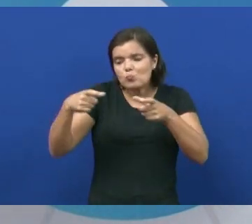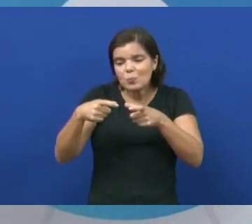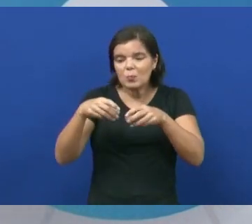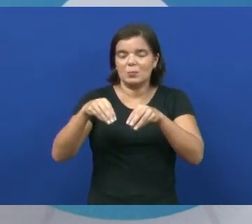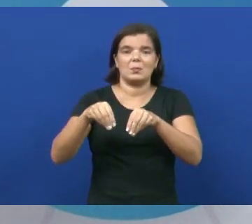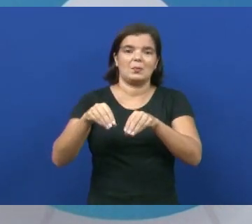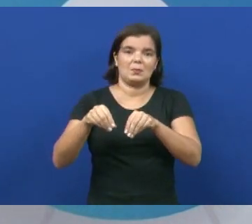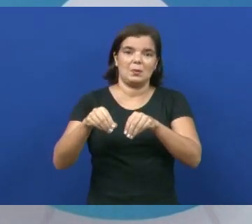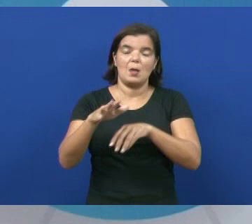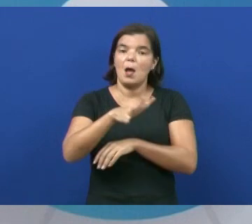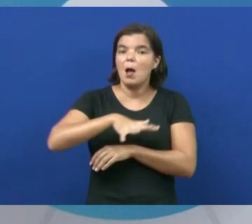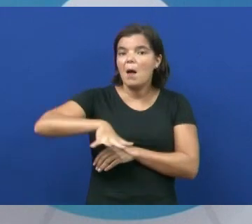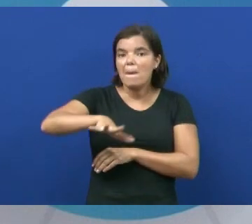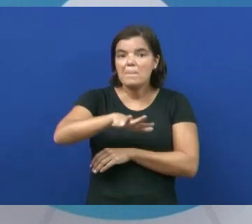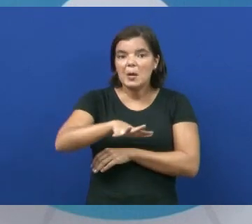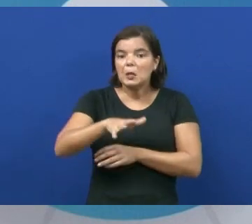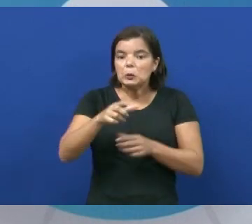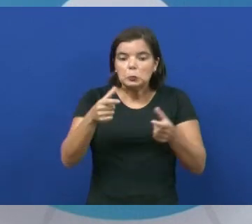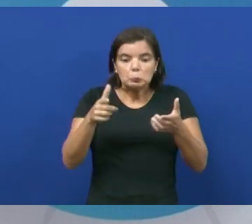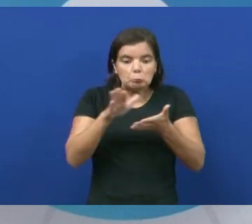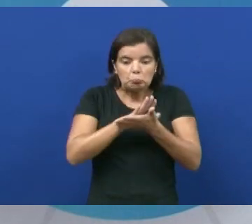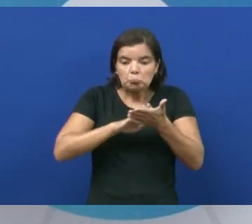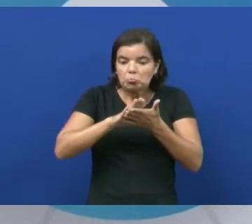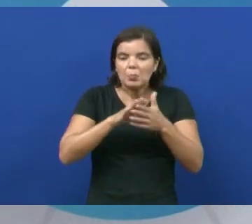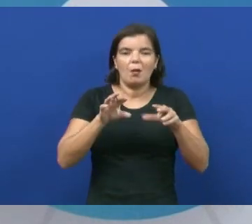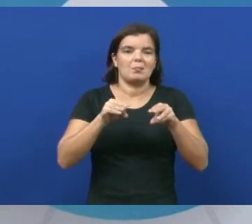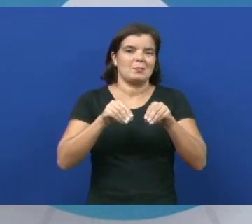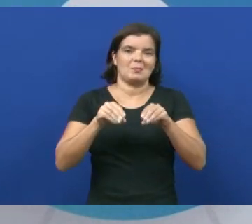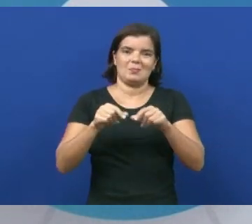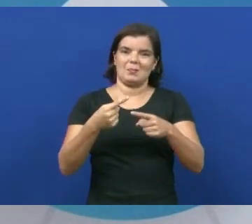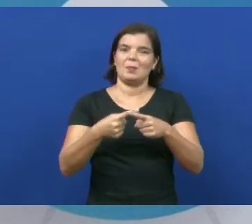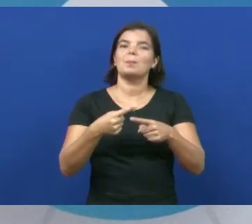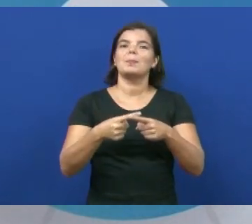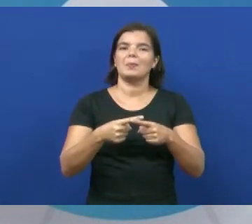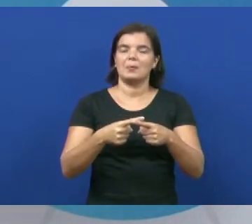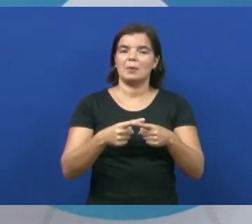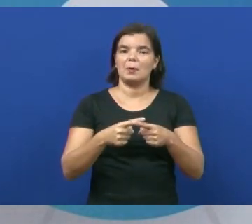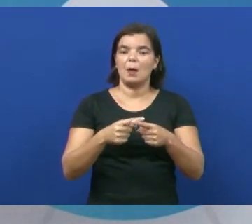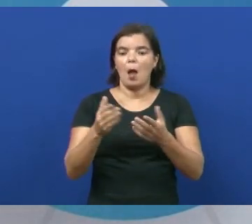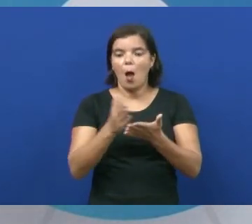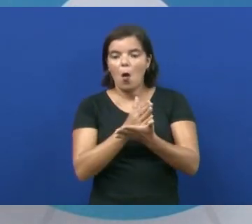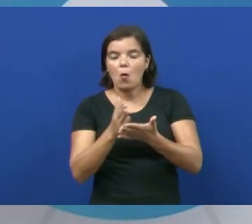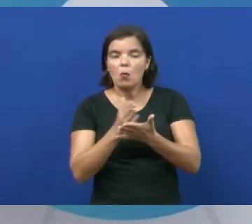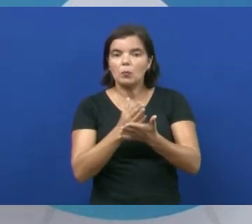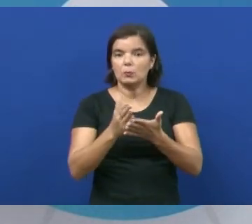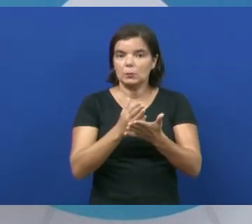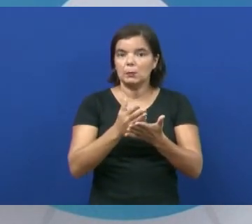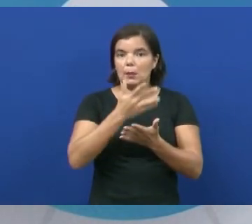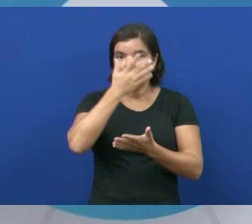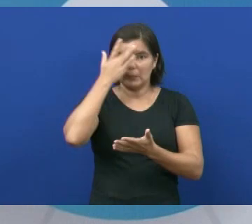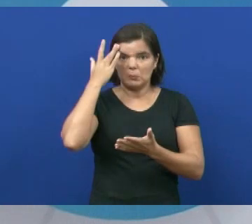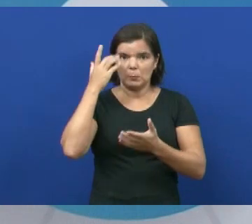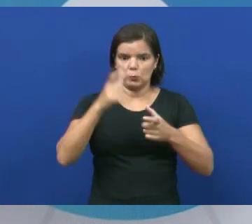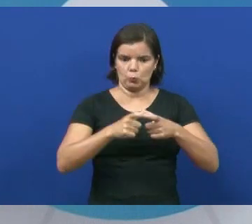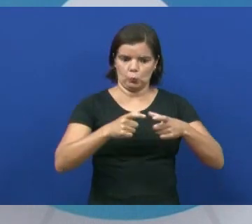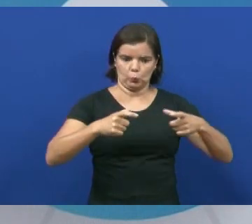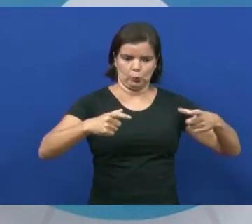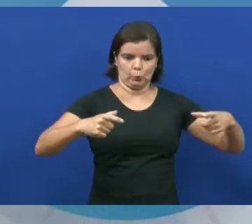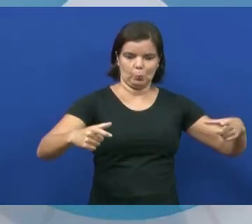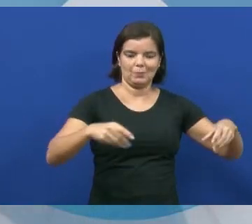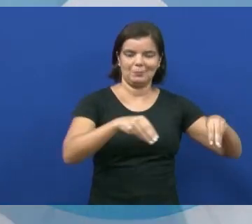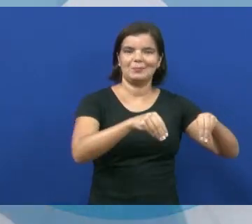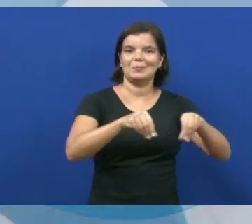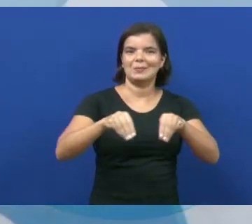seja, na maioria das vezes nenhuma. Por quê? Né? Uma boa parte, né, esses grandes latifundiários,